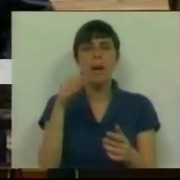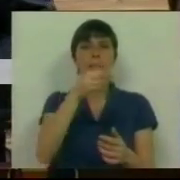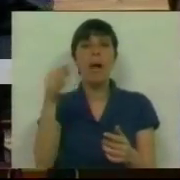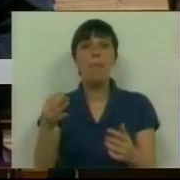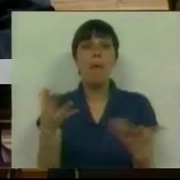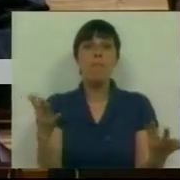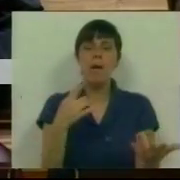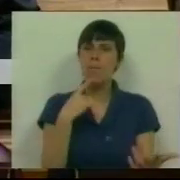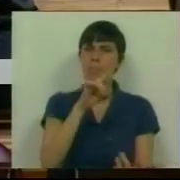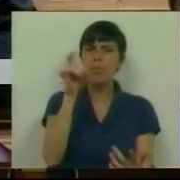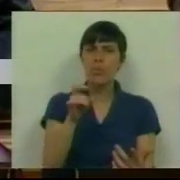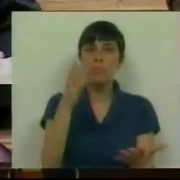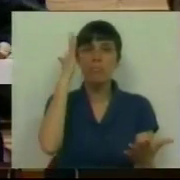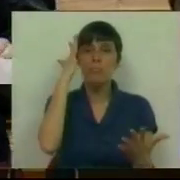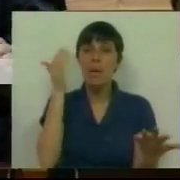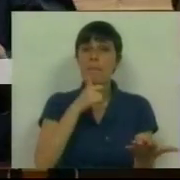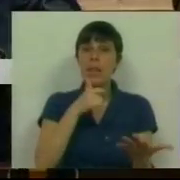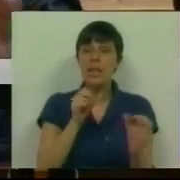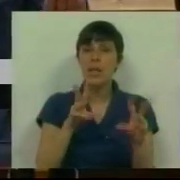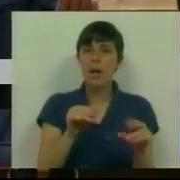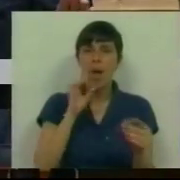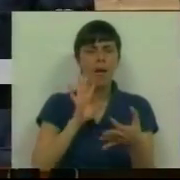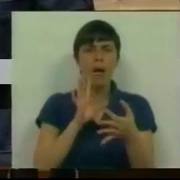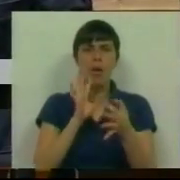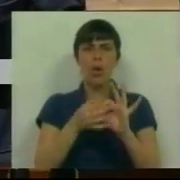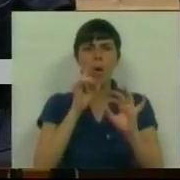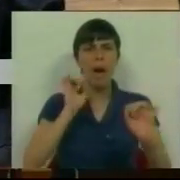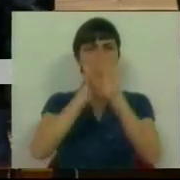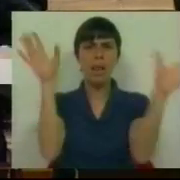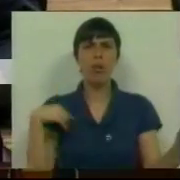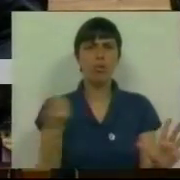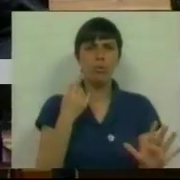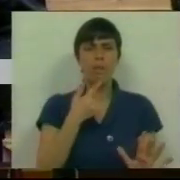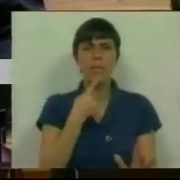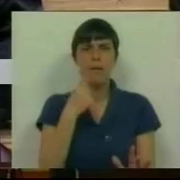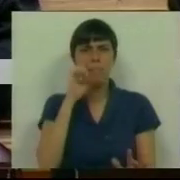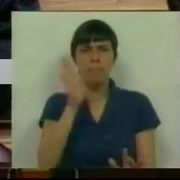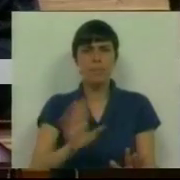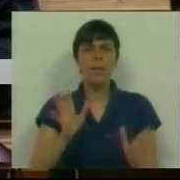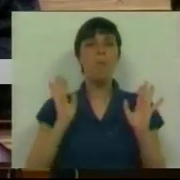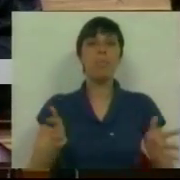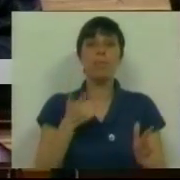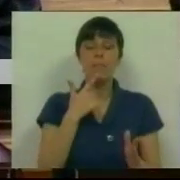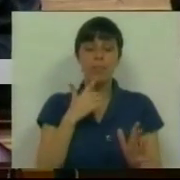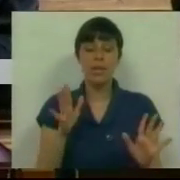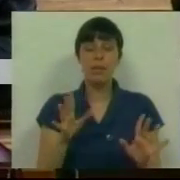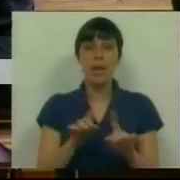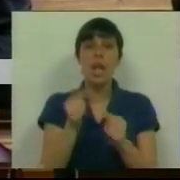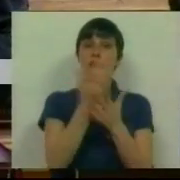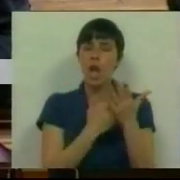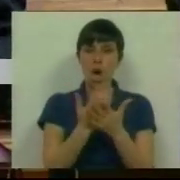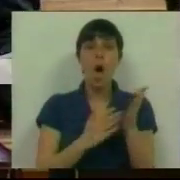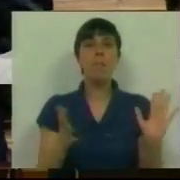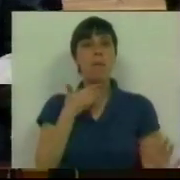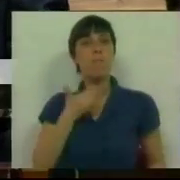da tarde. A insanidade da medida é clara aos olhos de todos. Nem é preciso perceber qualquer coisa de